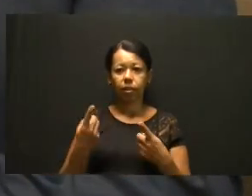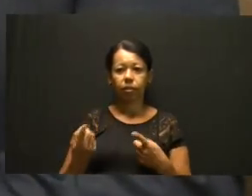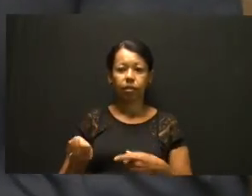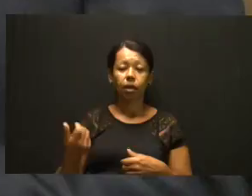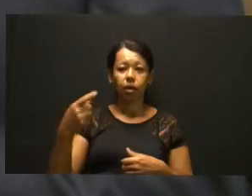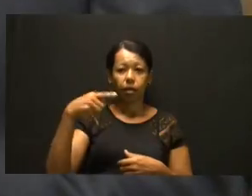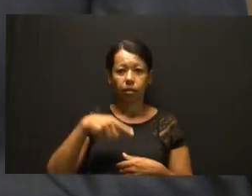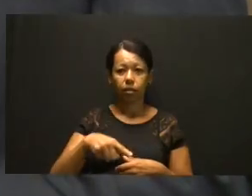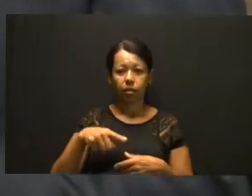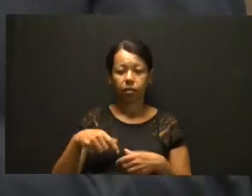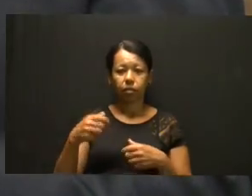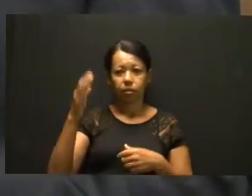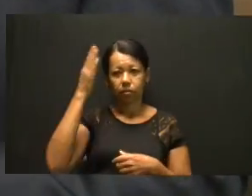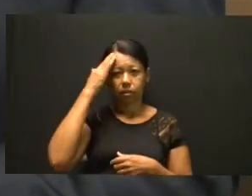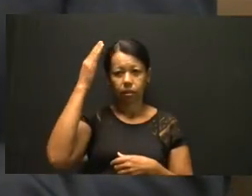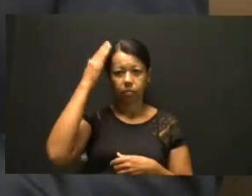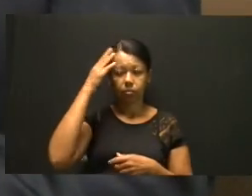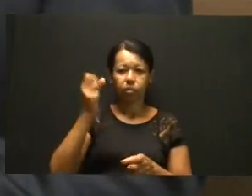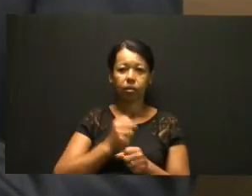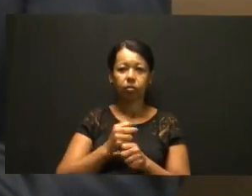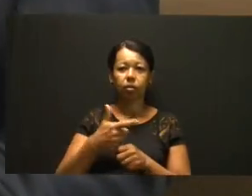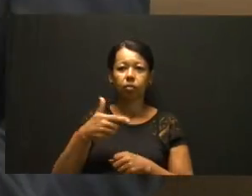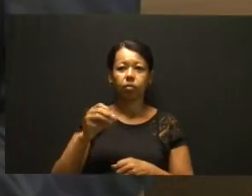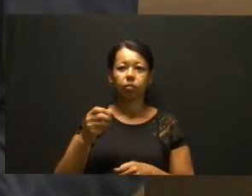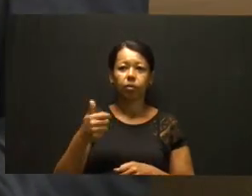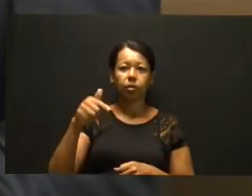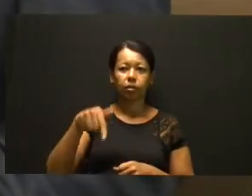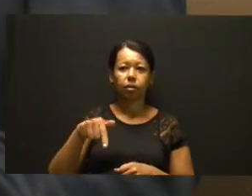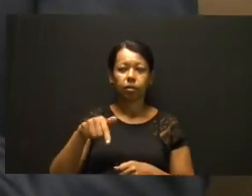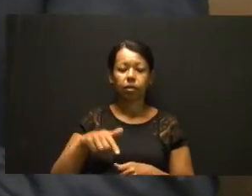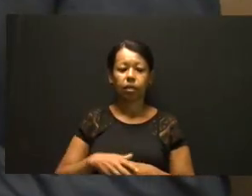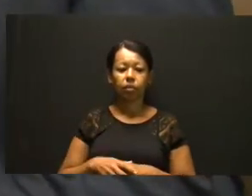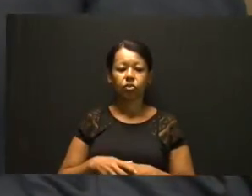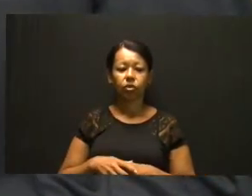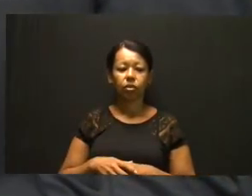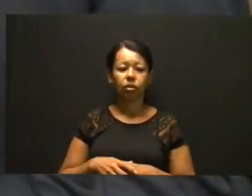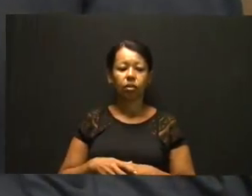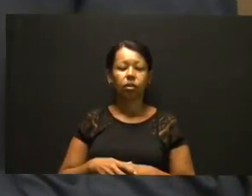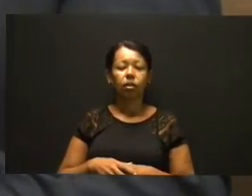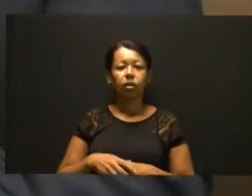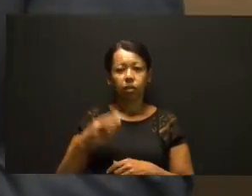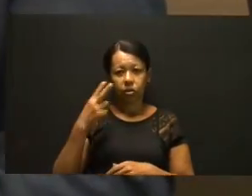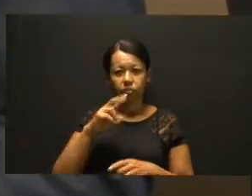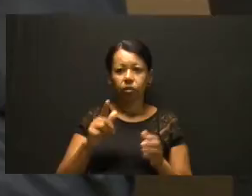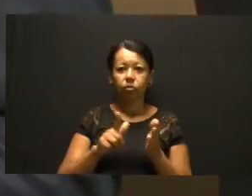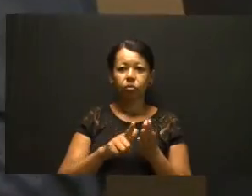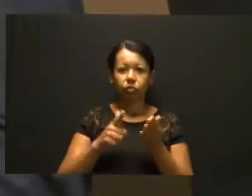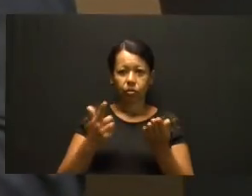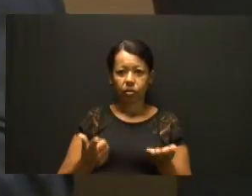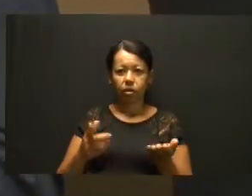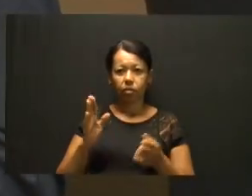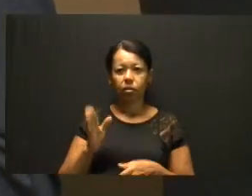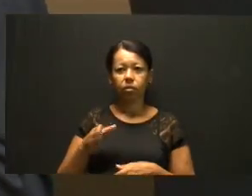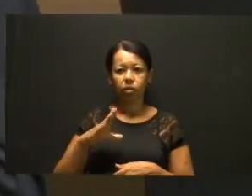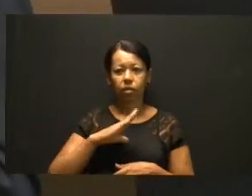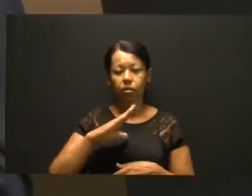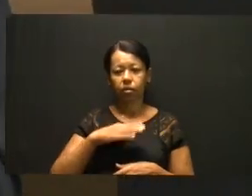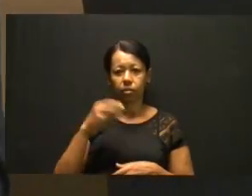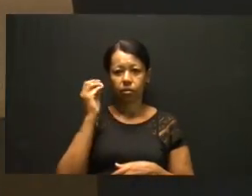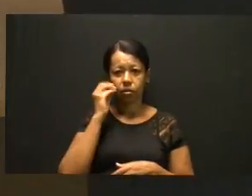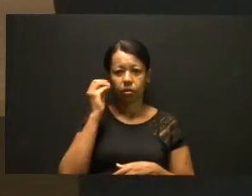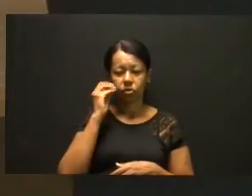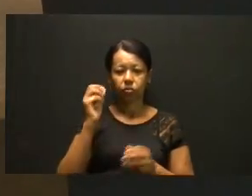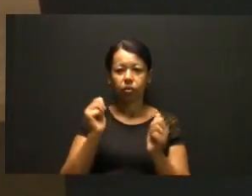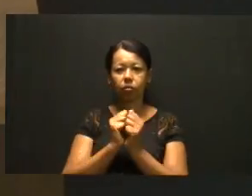aqui, sabedores que no ano de 2017, numa matéria vinculada a um jornal, de que já existem umas tratativas